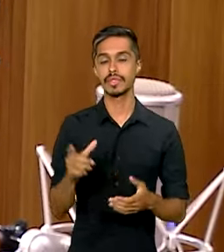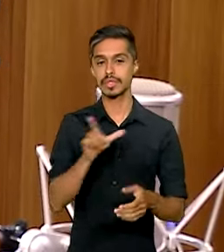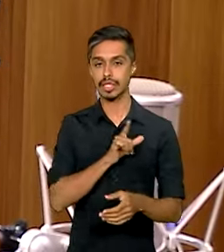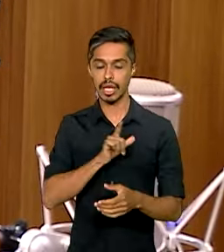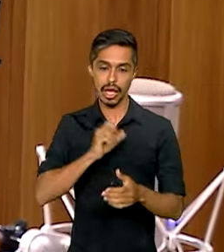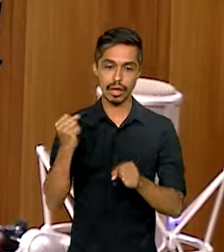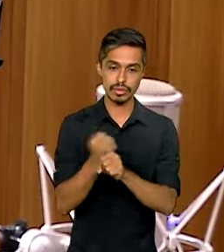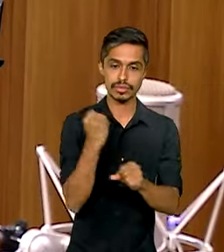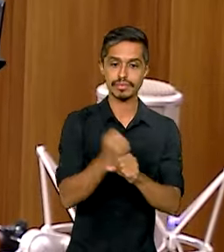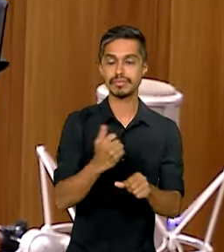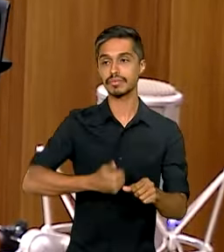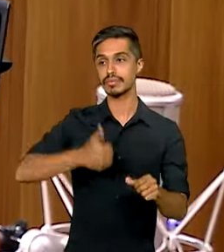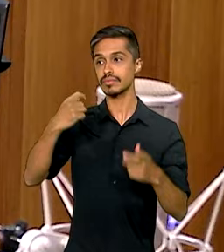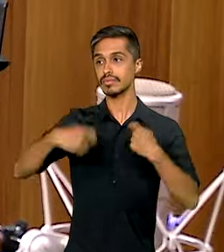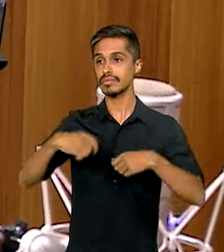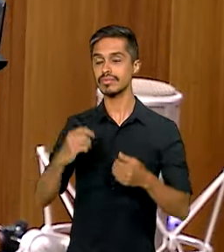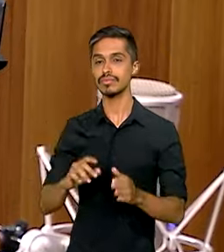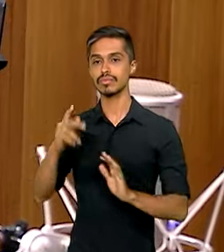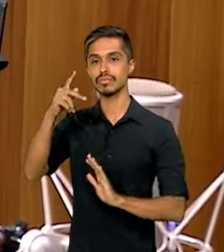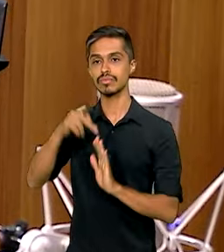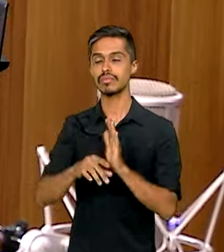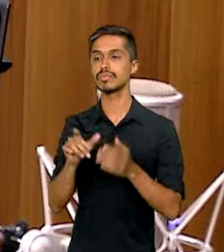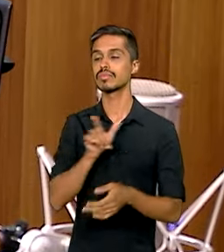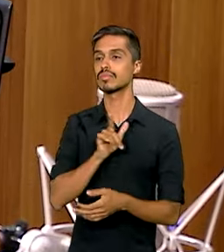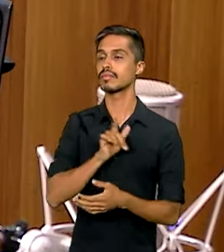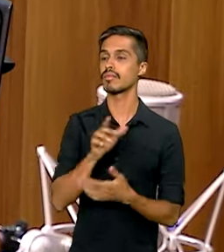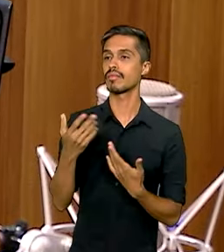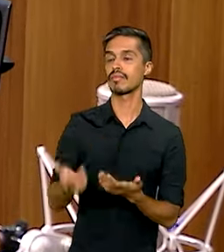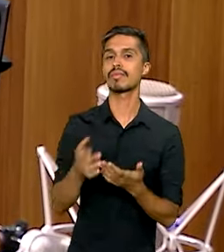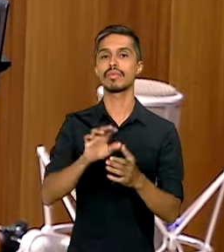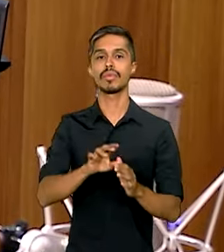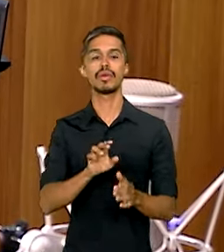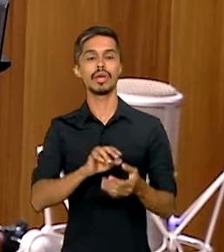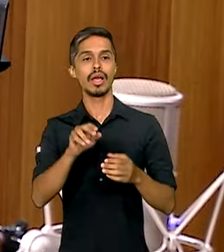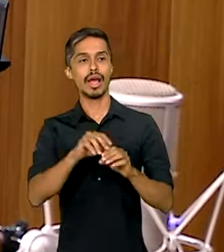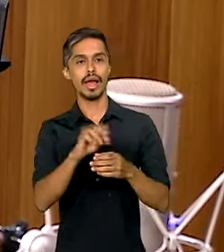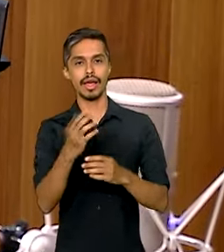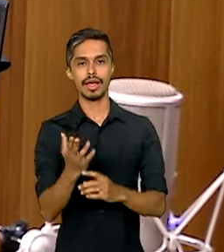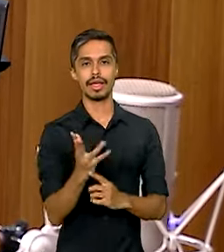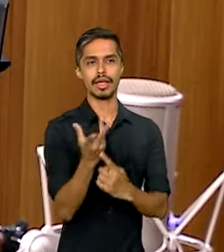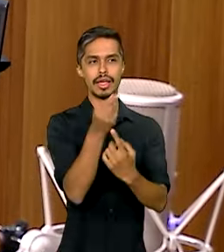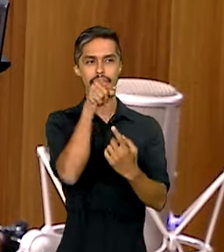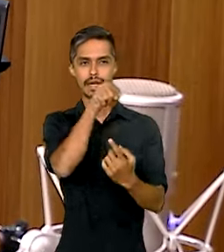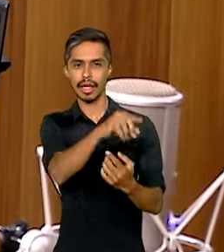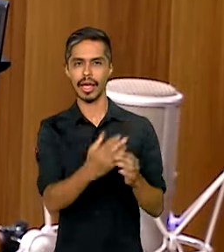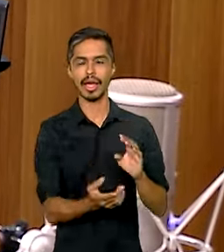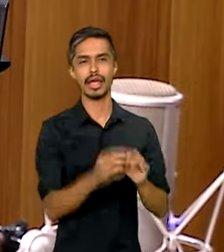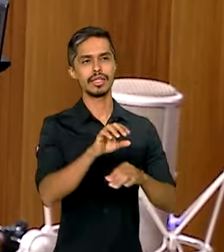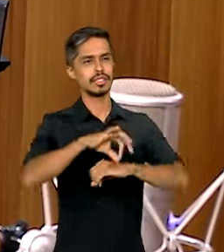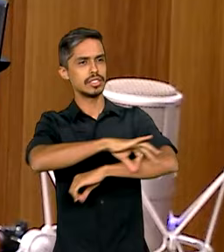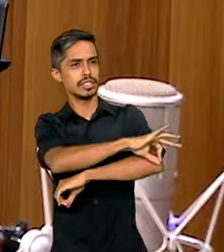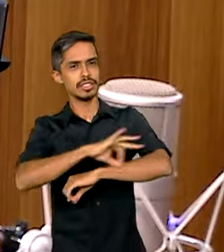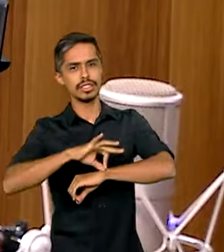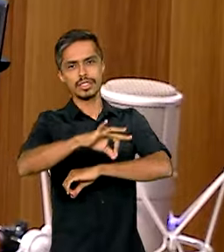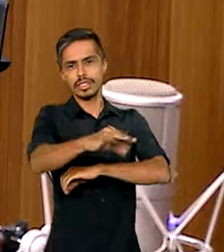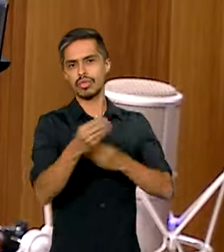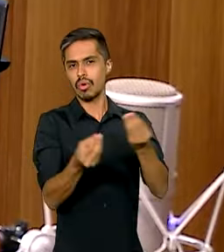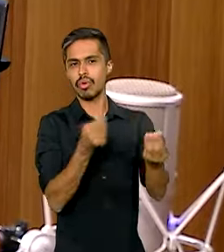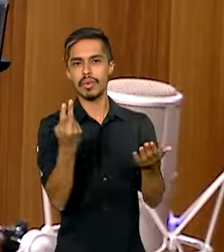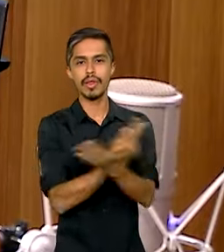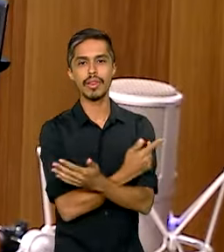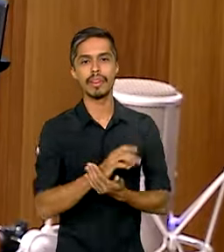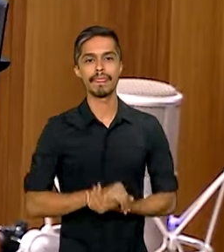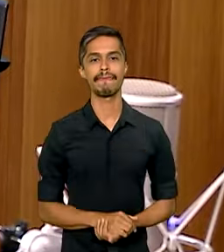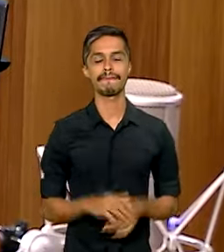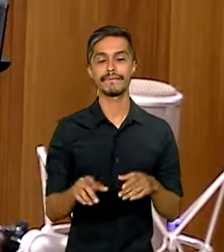construção, a primeira coisa vai ser lançar um concurso para o projeto arquitetônico e de engenharia. Enquanto esse prédio não vai